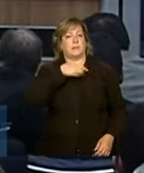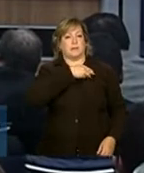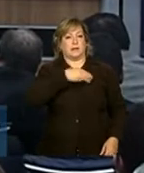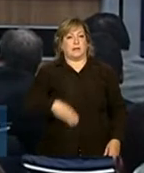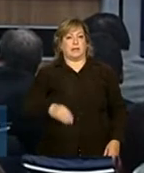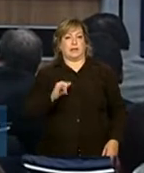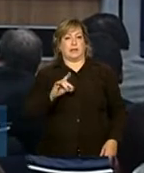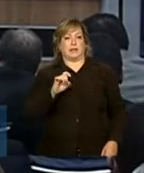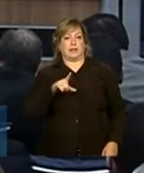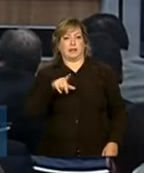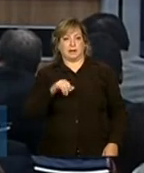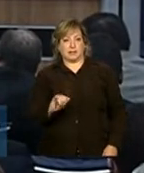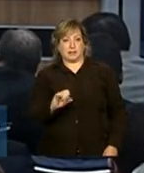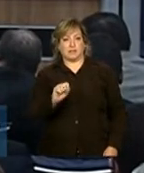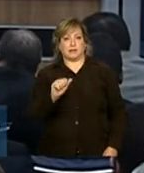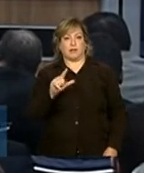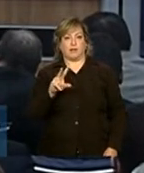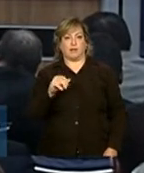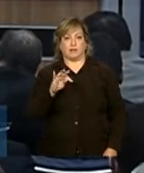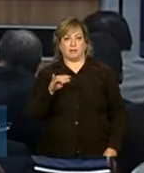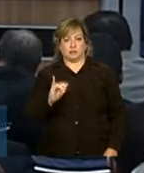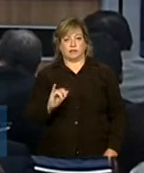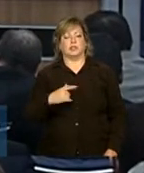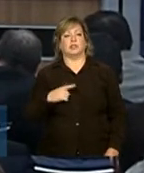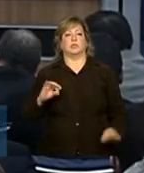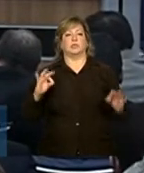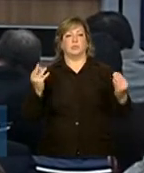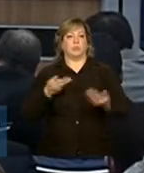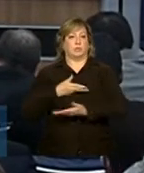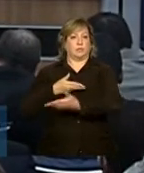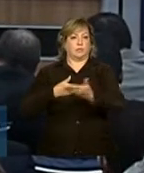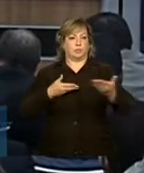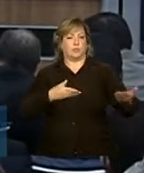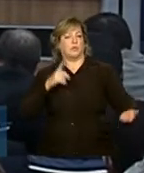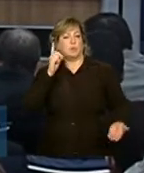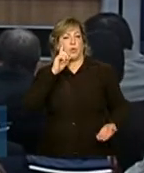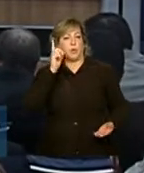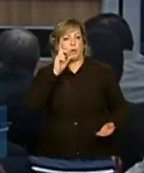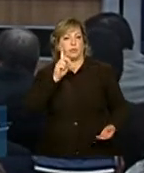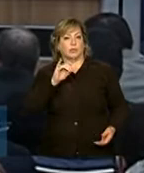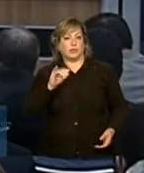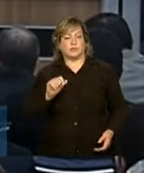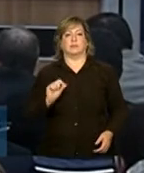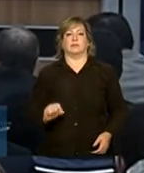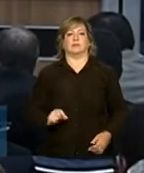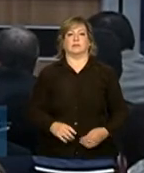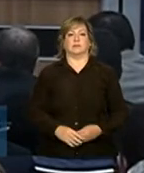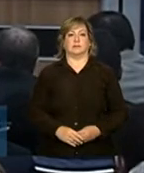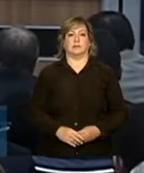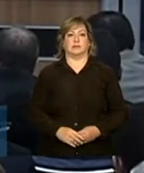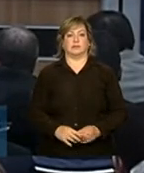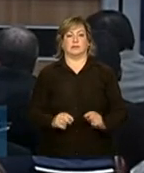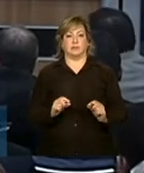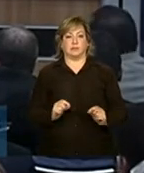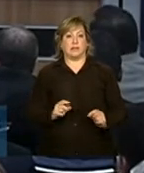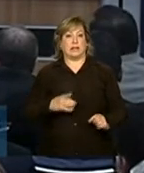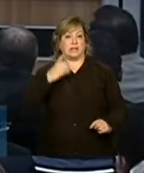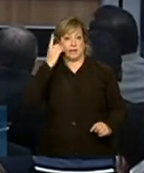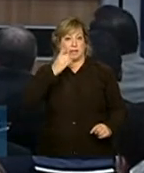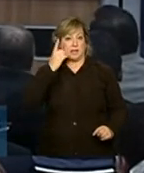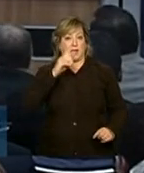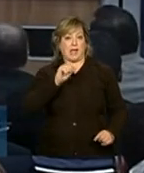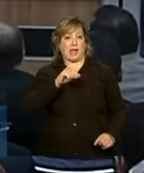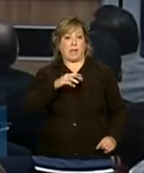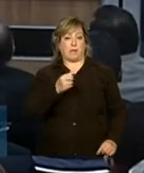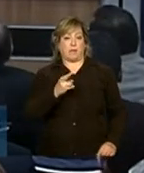Salvatti os companheiros de todos os dias tá certo como complementar que os deputados Amauri